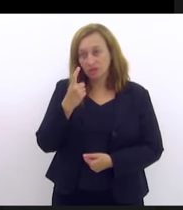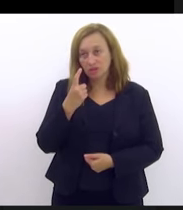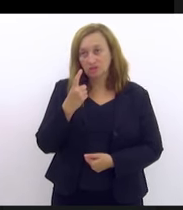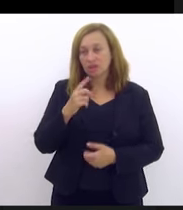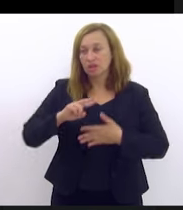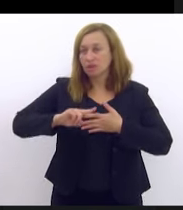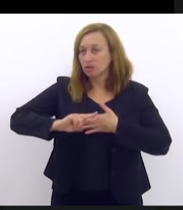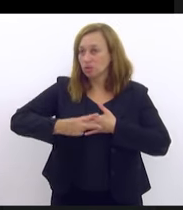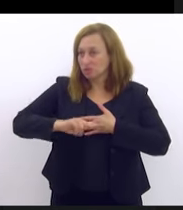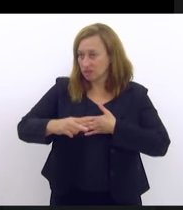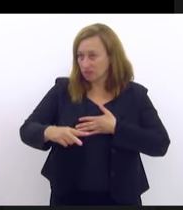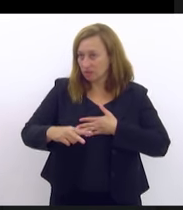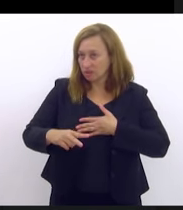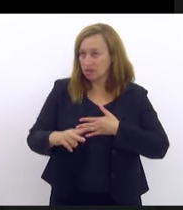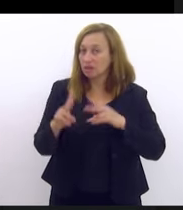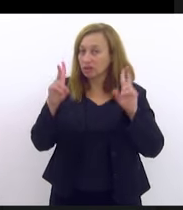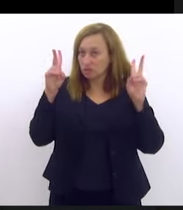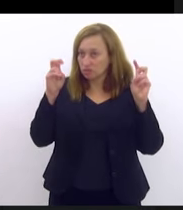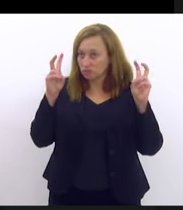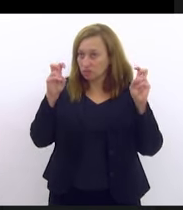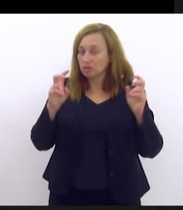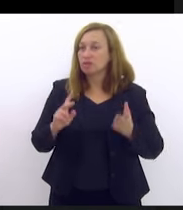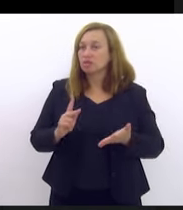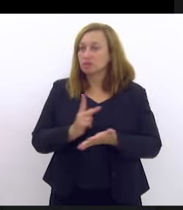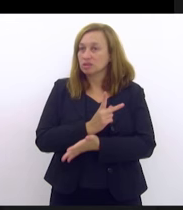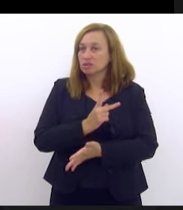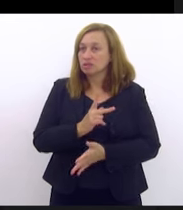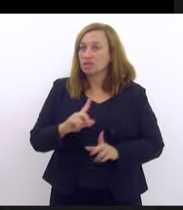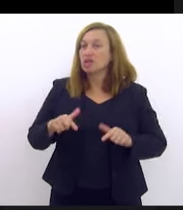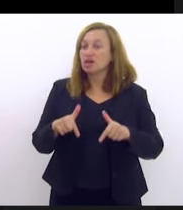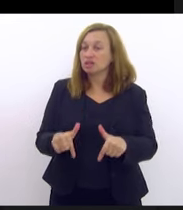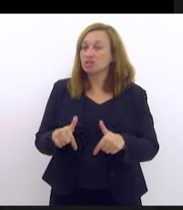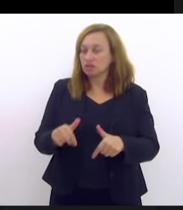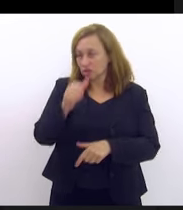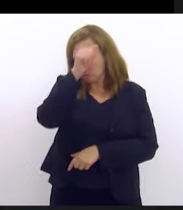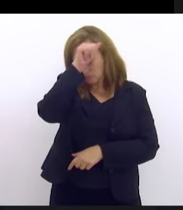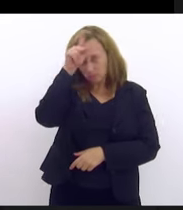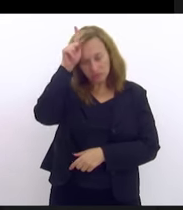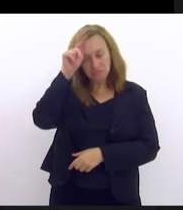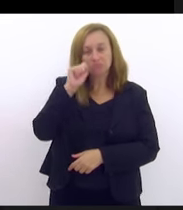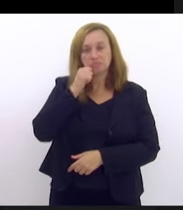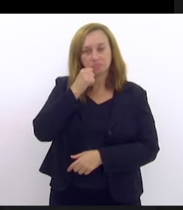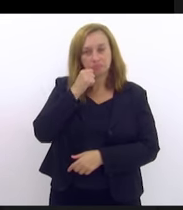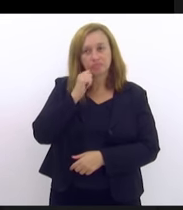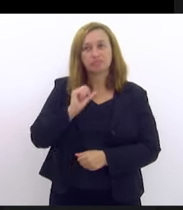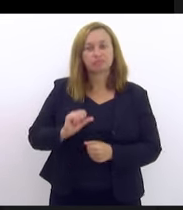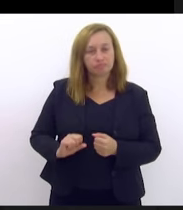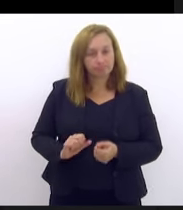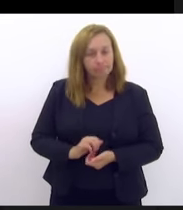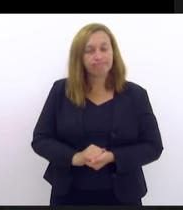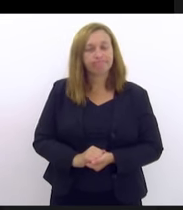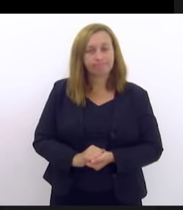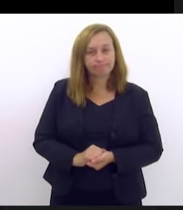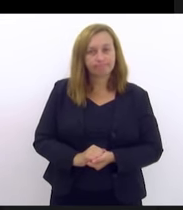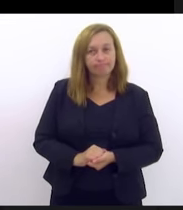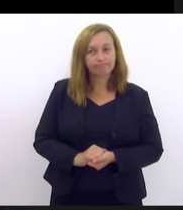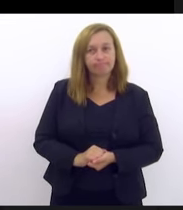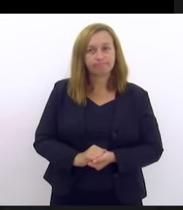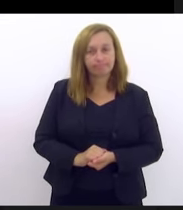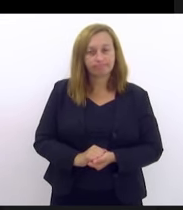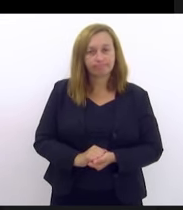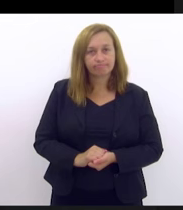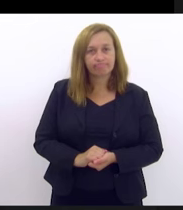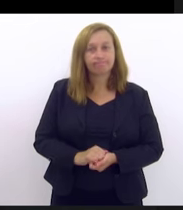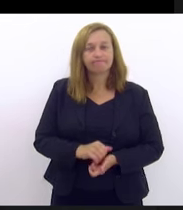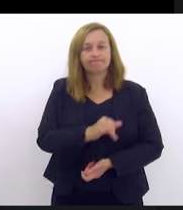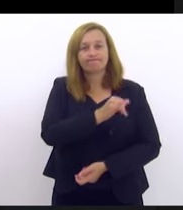inconsequentes situações e atitudes que o prefeito Eduardo Paes tem tomado na Prefeitura do Rio de